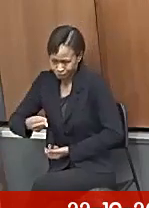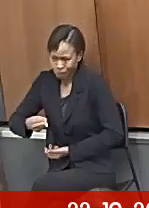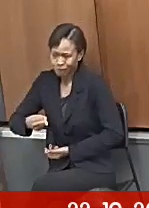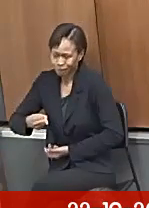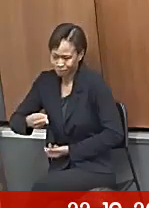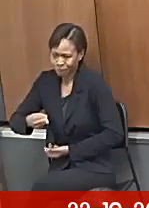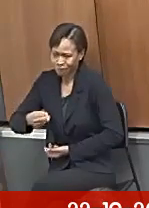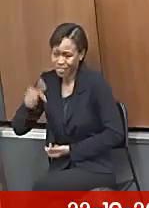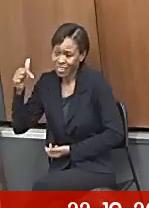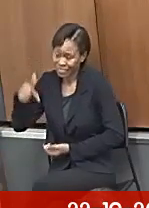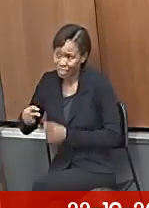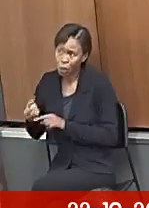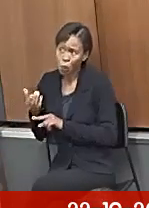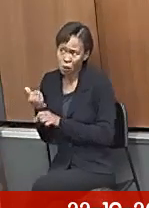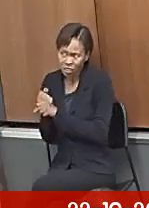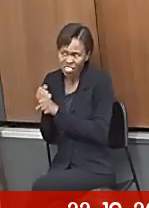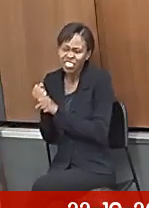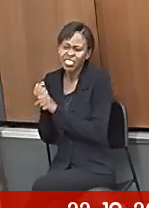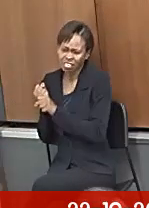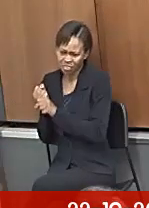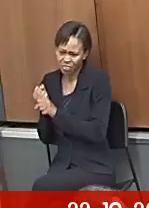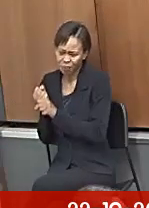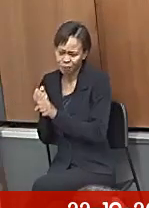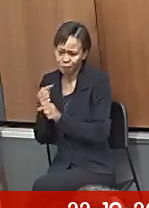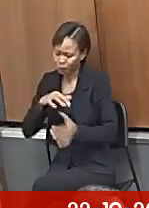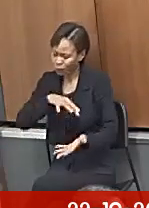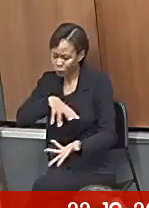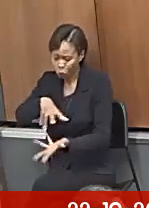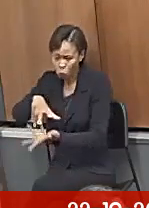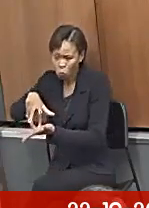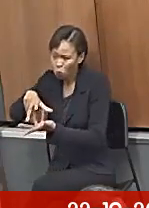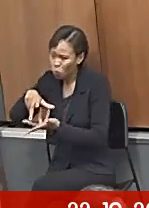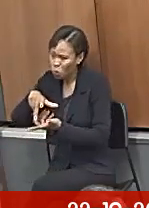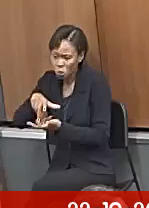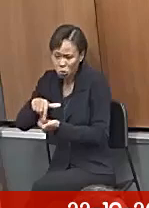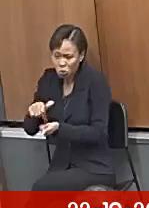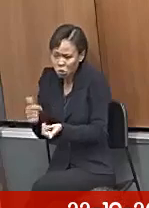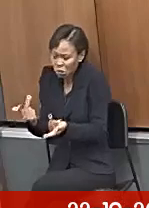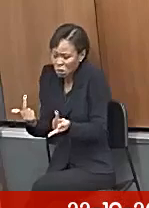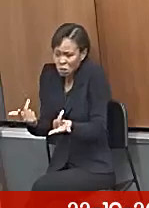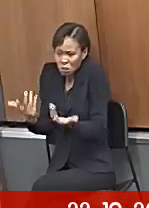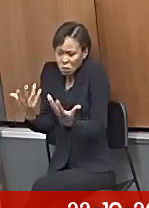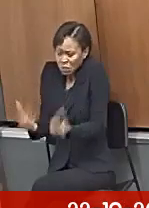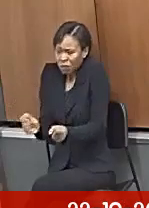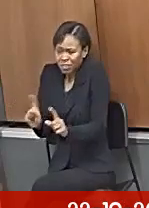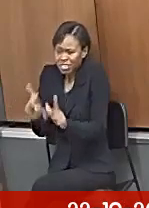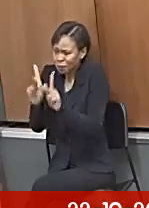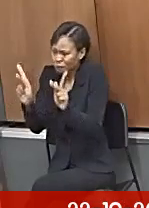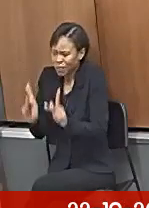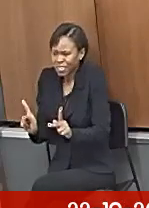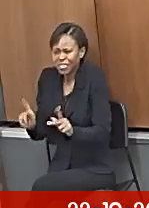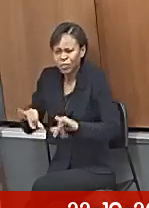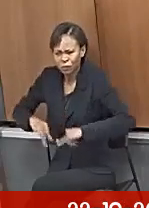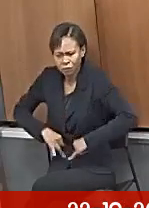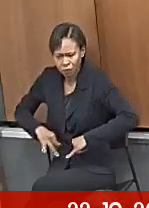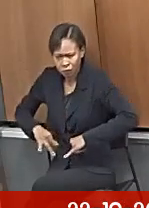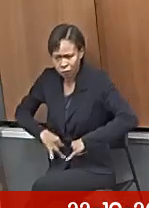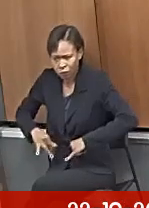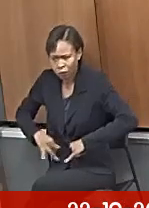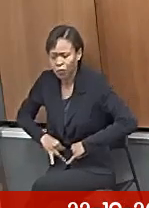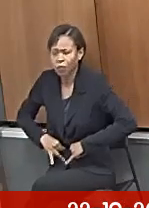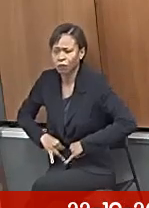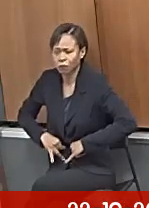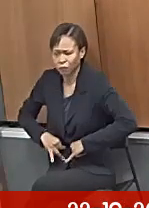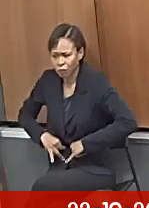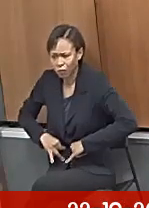Um mundo em que poucos cabem é um mundo que não tolera a paz. É um mundo que fere, que dói. E nada que se